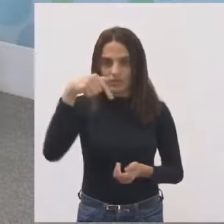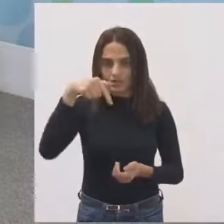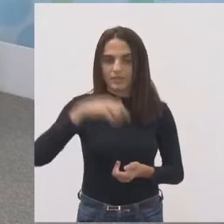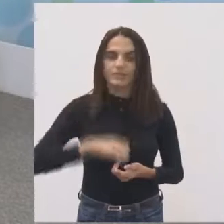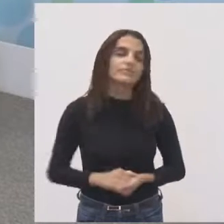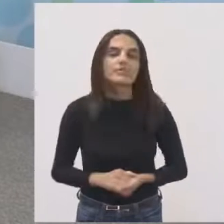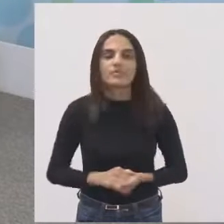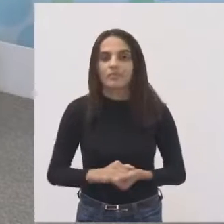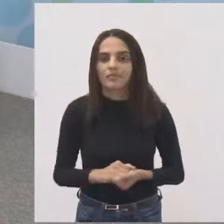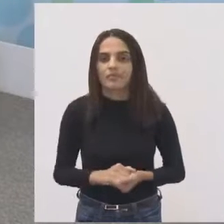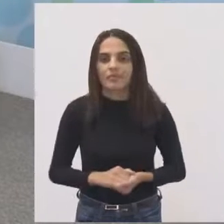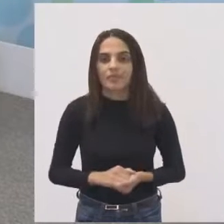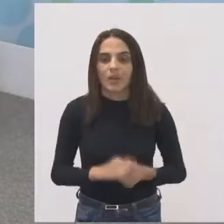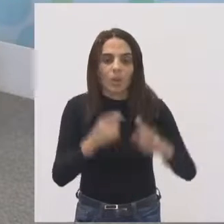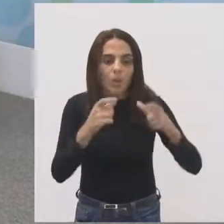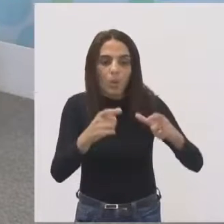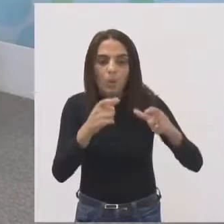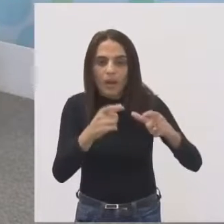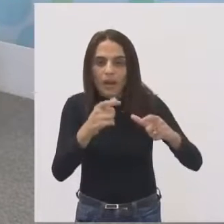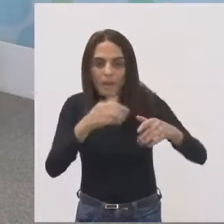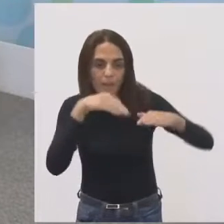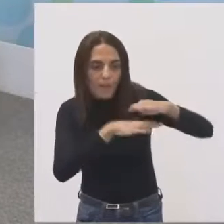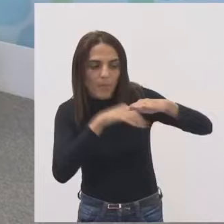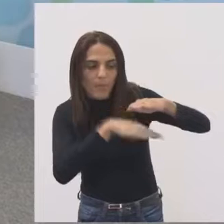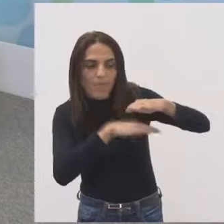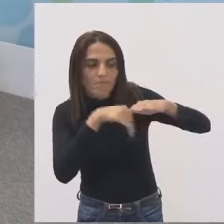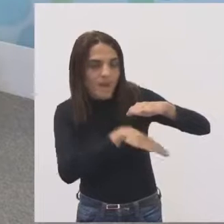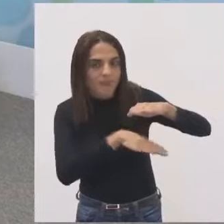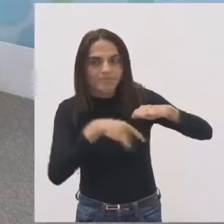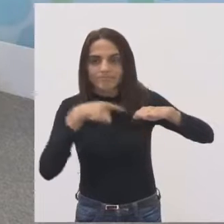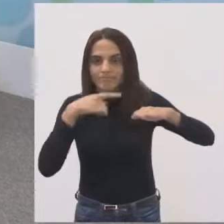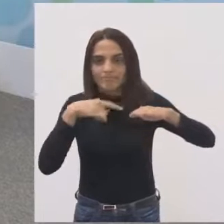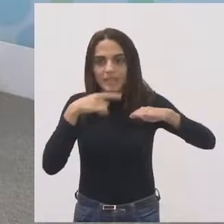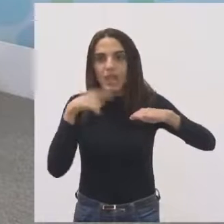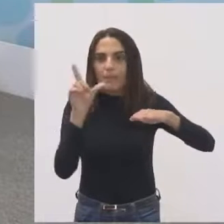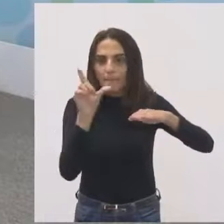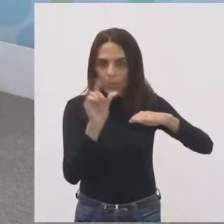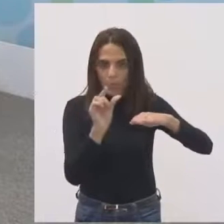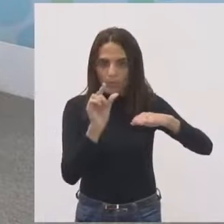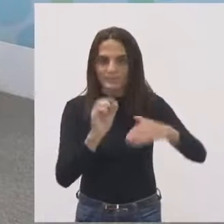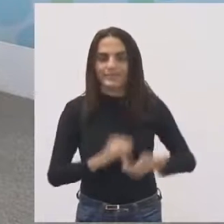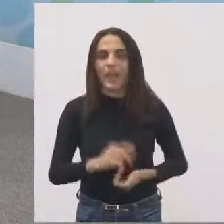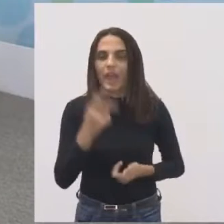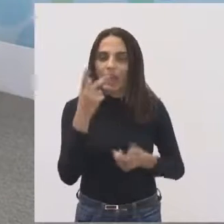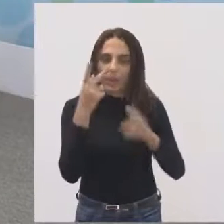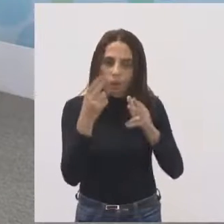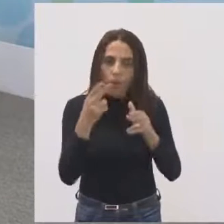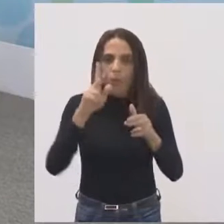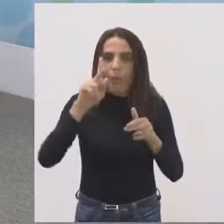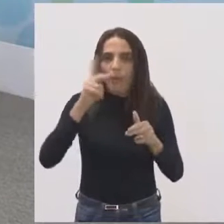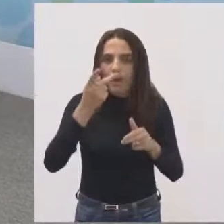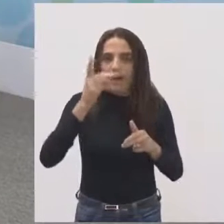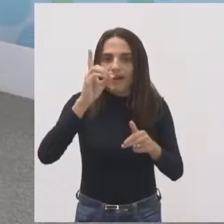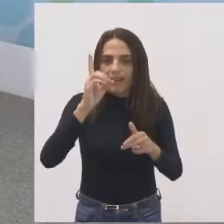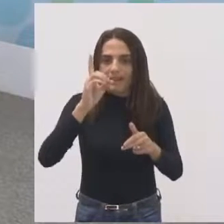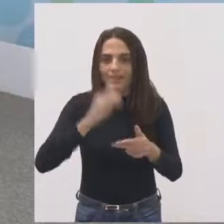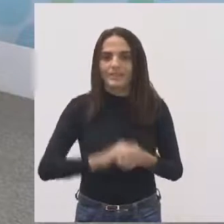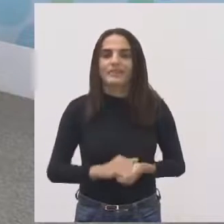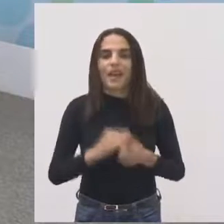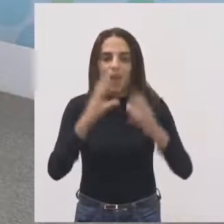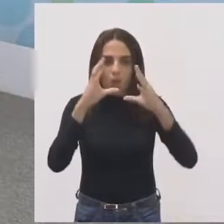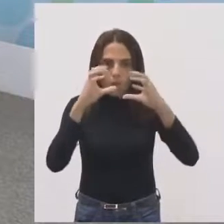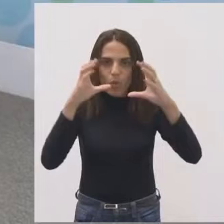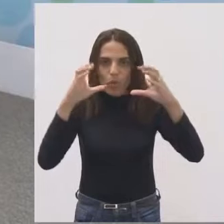muito espaço, ele só tem 32 GB de armazenamento, como se fosse um HD de 32 GB, tá bom? Aí a nuvem que nos salva. Esse